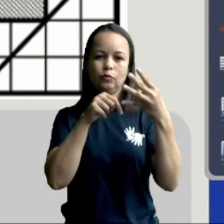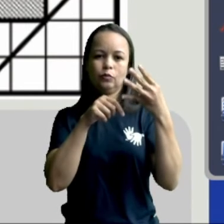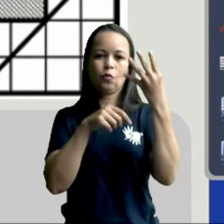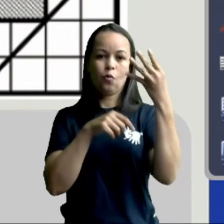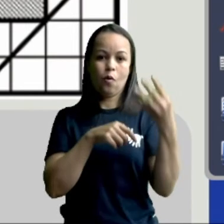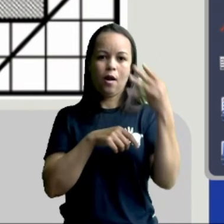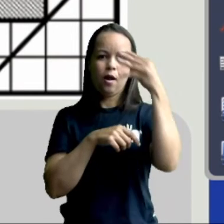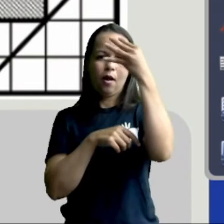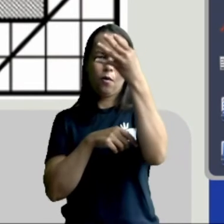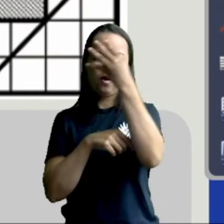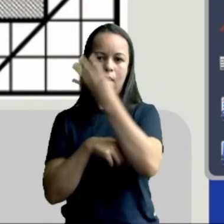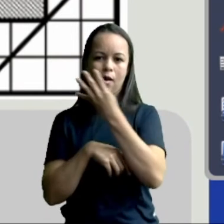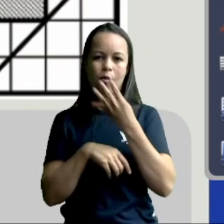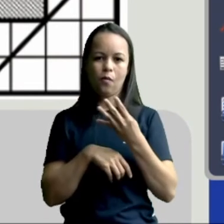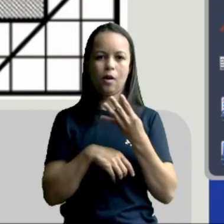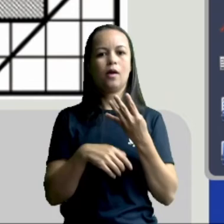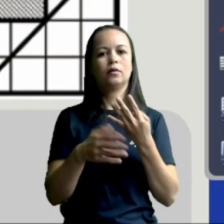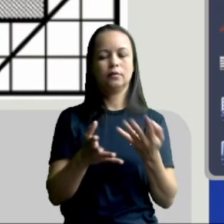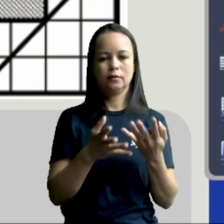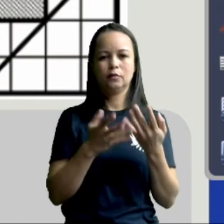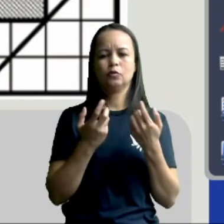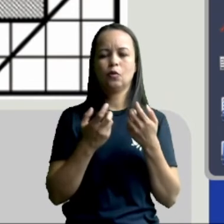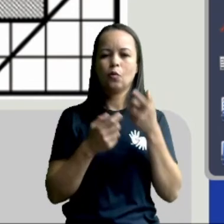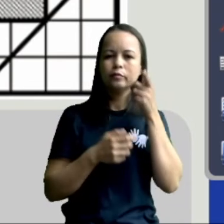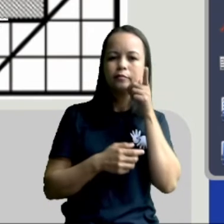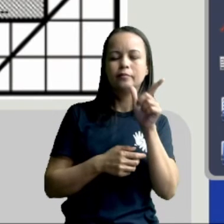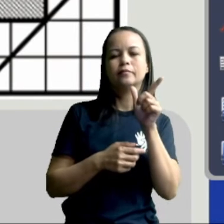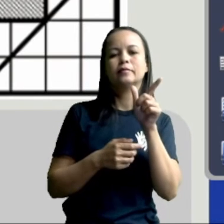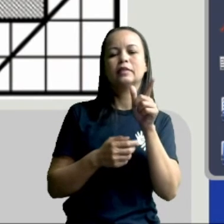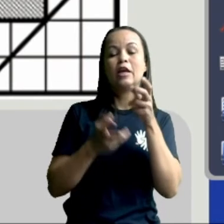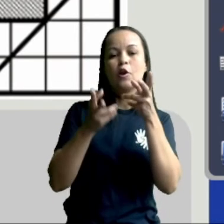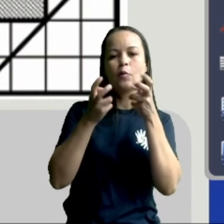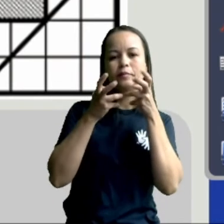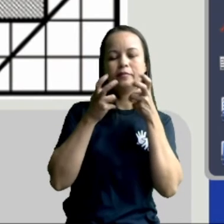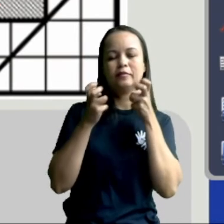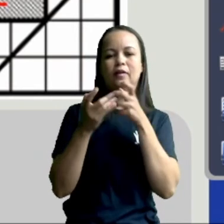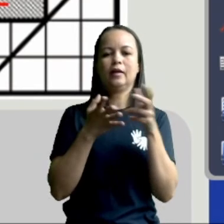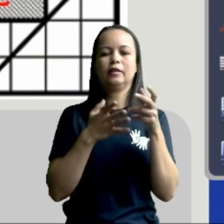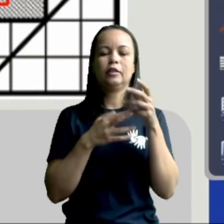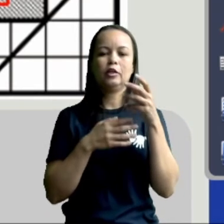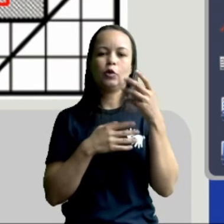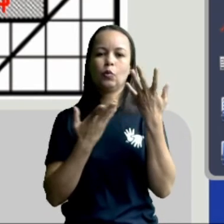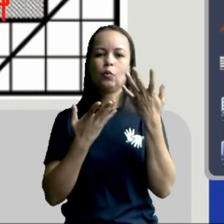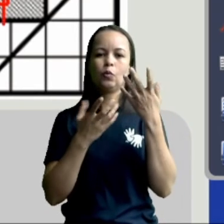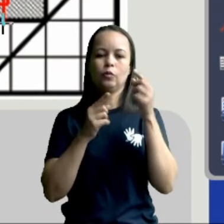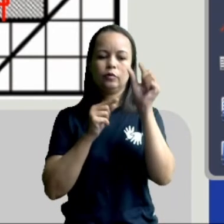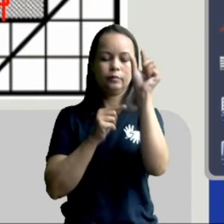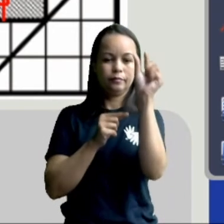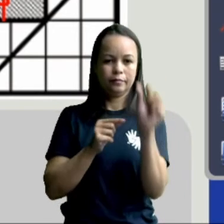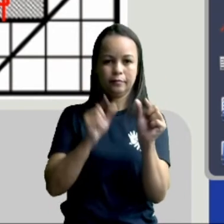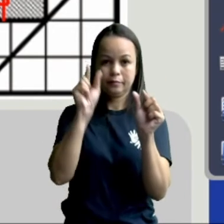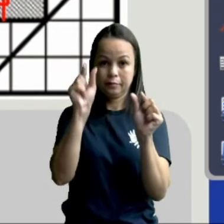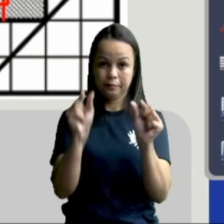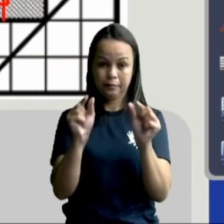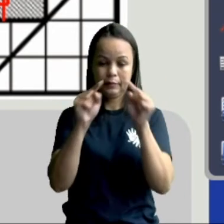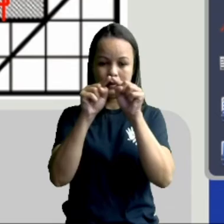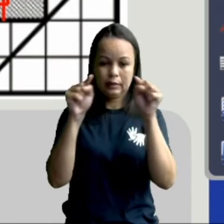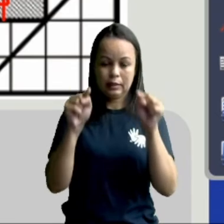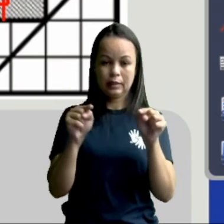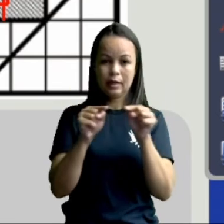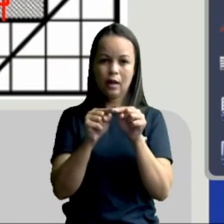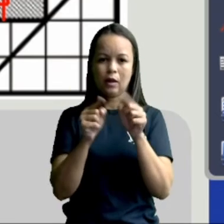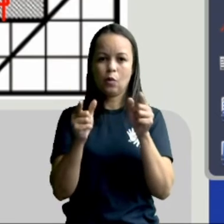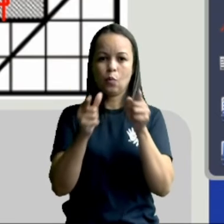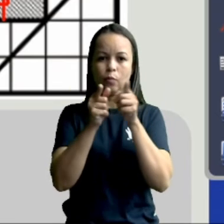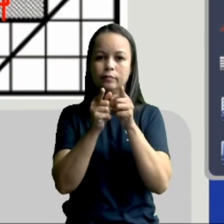lado. Ou seja, a gente consegue olhar para a malha quadriculada e ver que o lado do quadrado pequeno, que é o quadrado que está